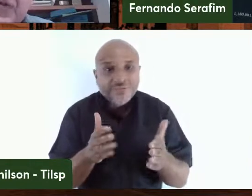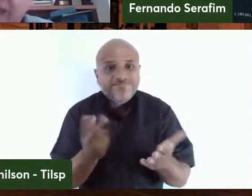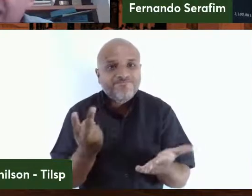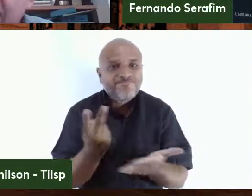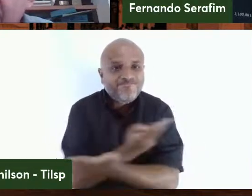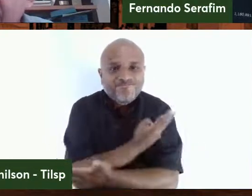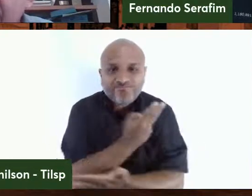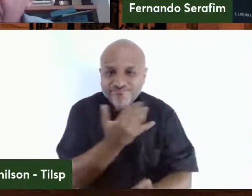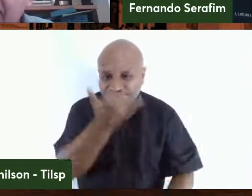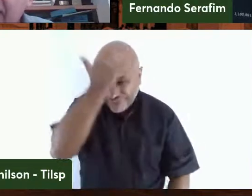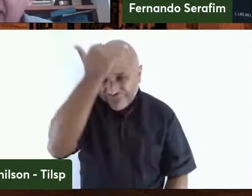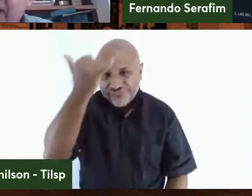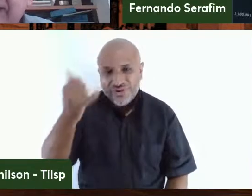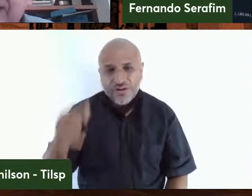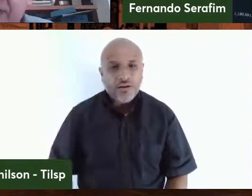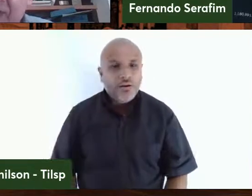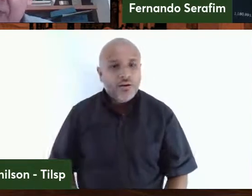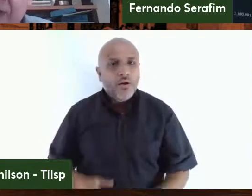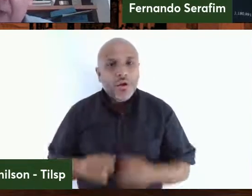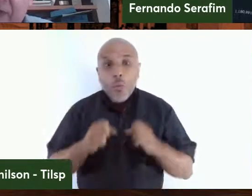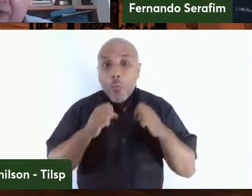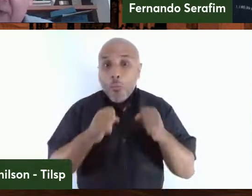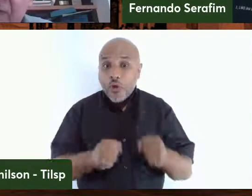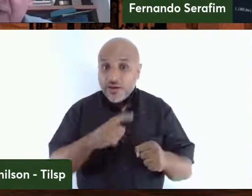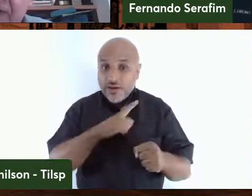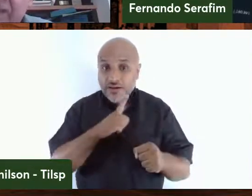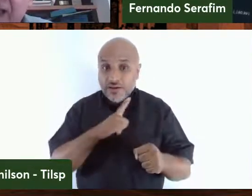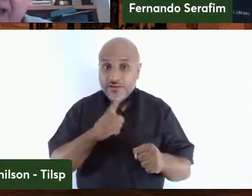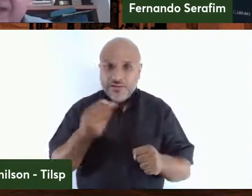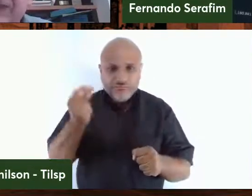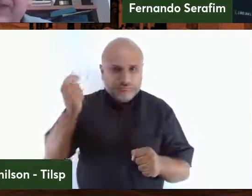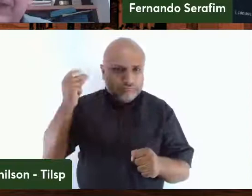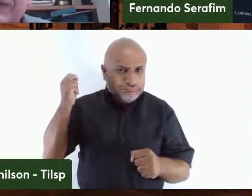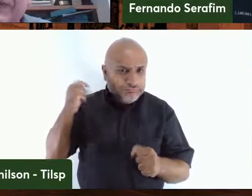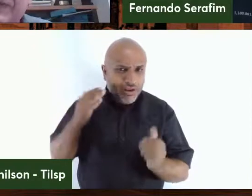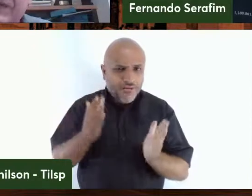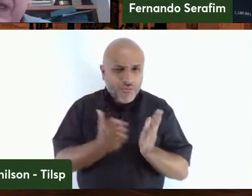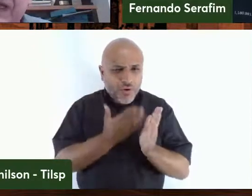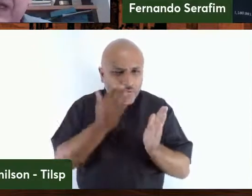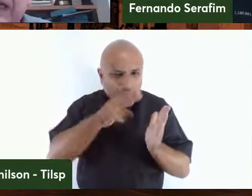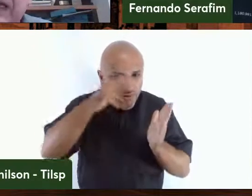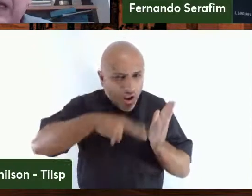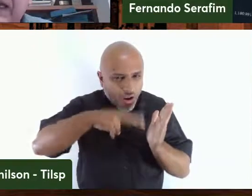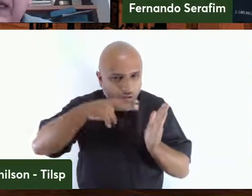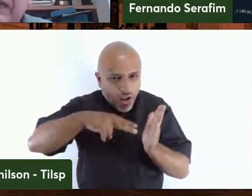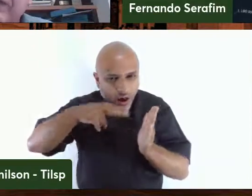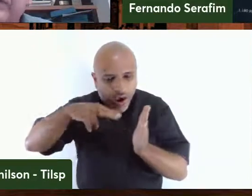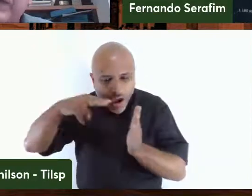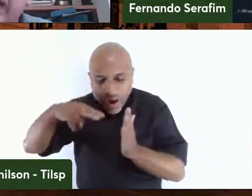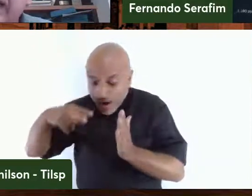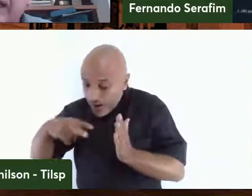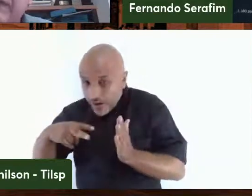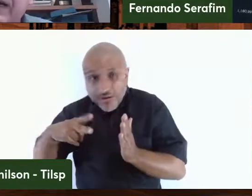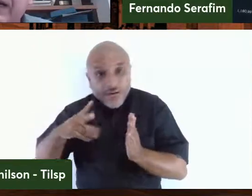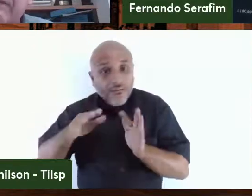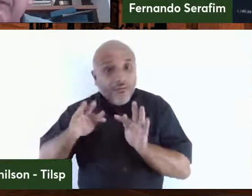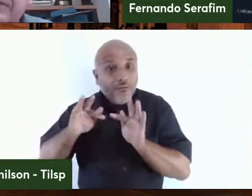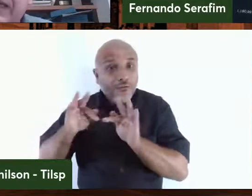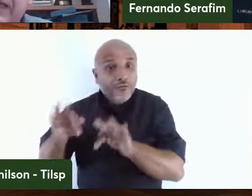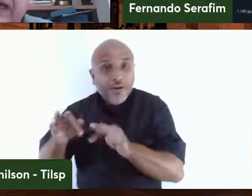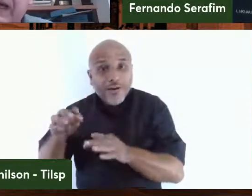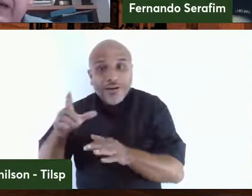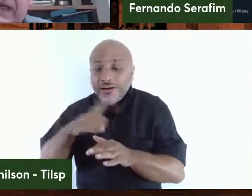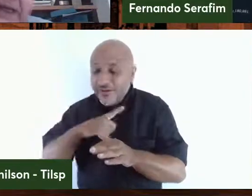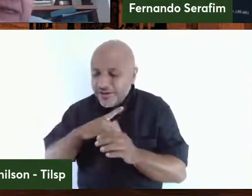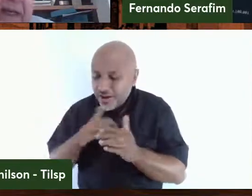quando o poder dela, que existiu durante muitas páginas do livro, né? No fim acaba, vamos